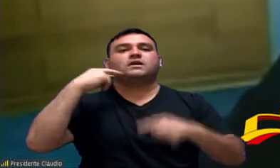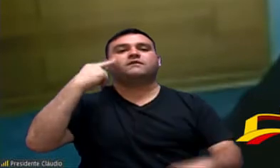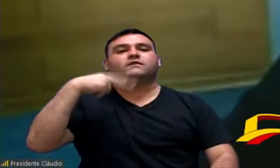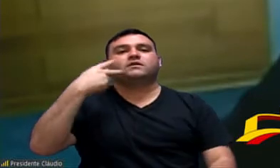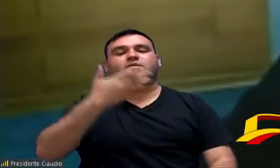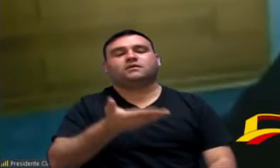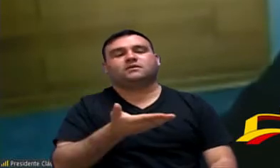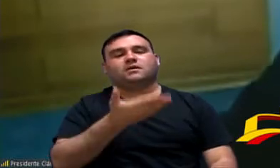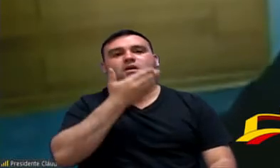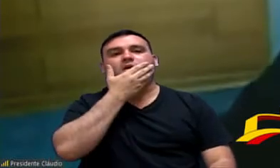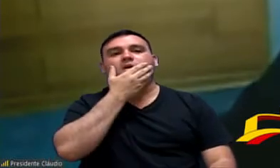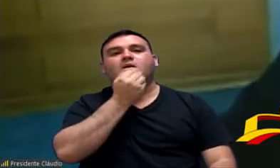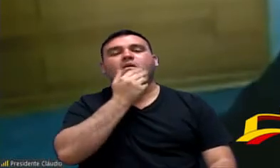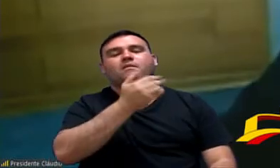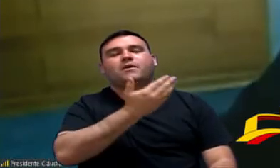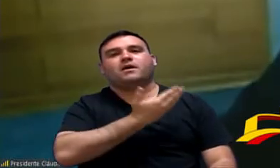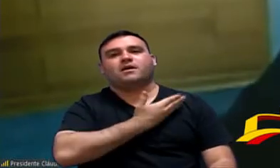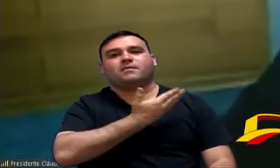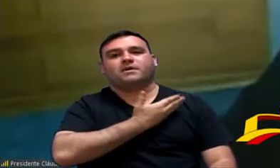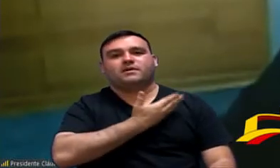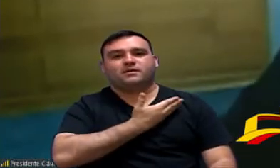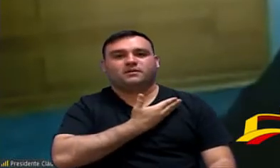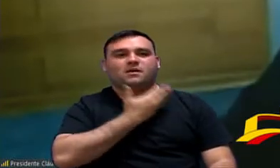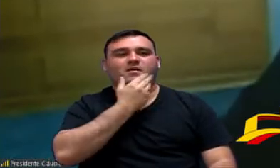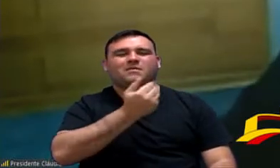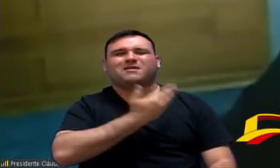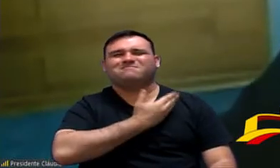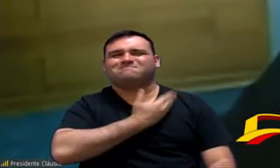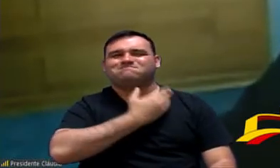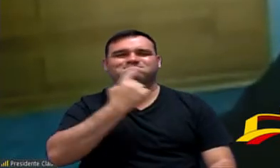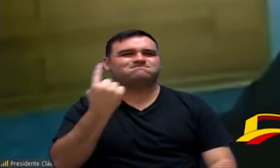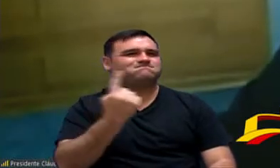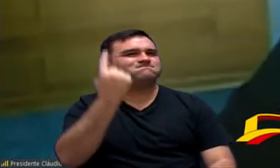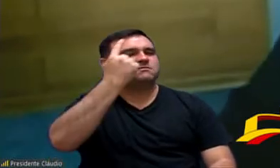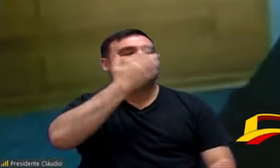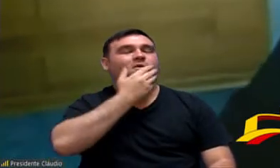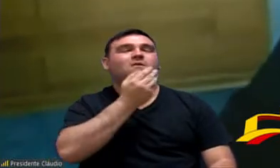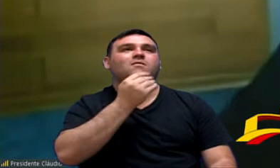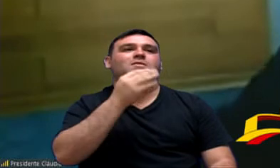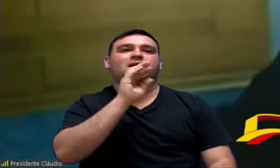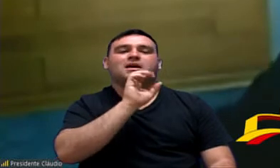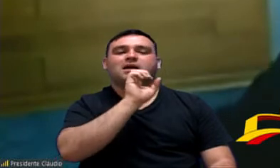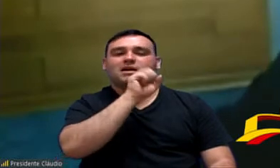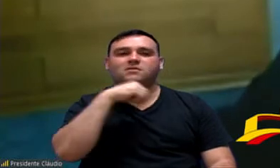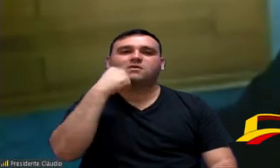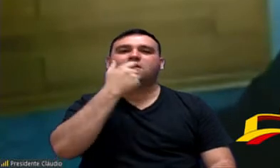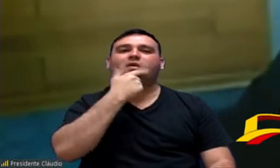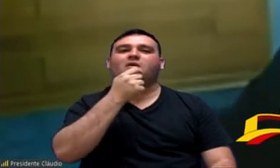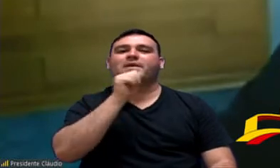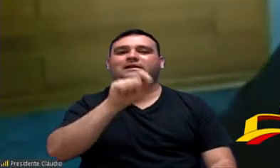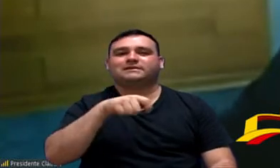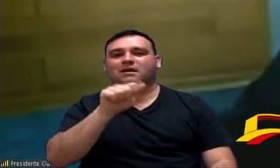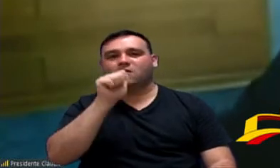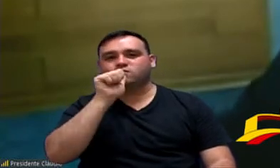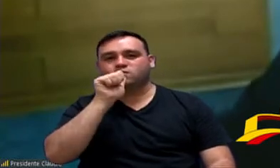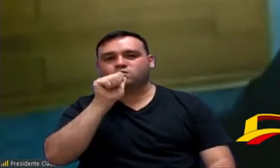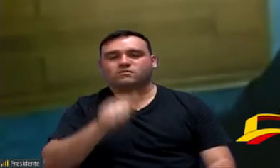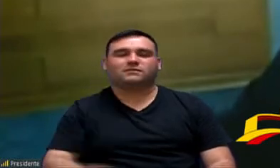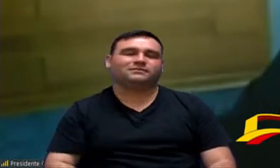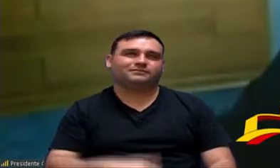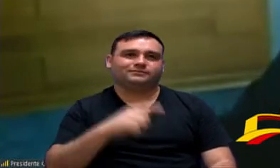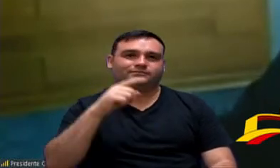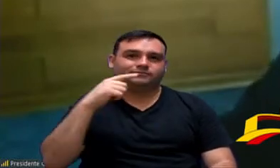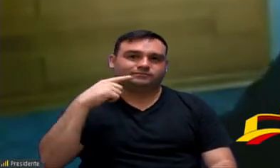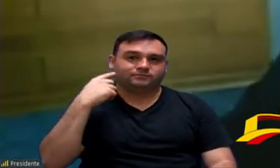vereador. Meu amigo, filho do meu grande amigo, Tonão, o Nenê Silvano, por favor, questão